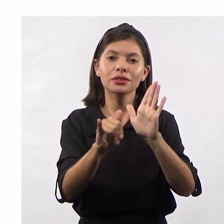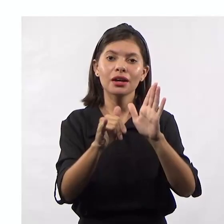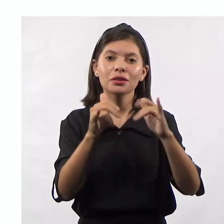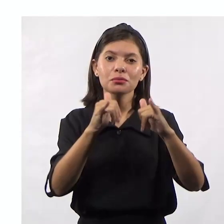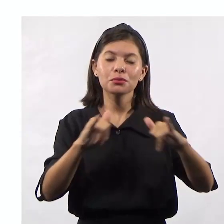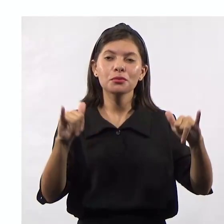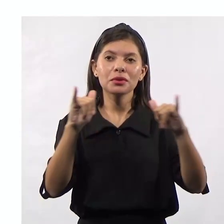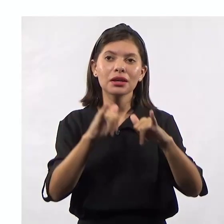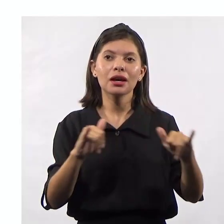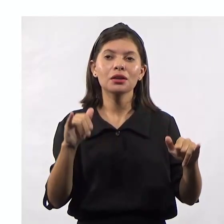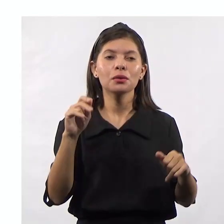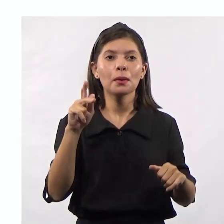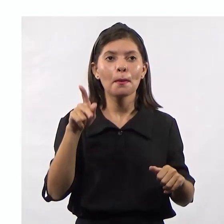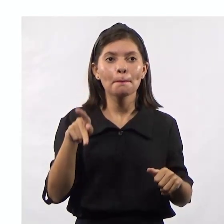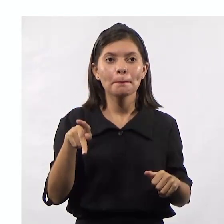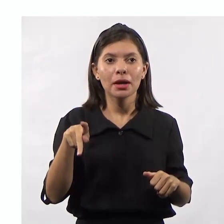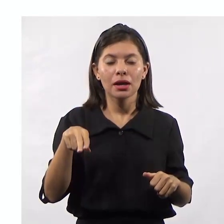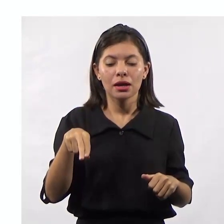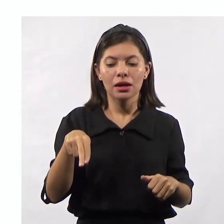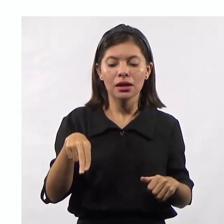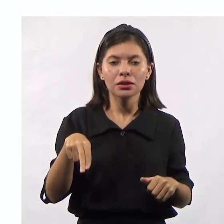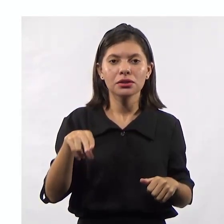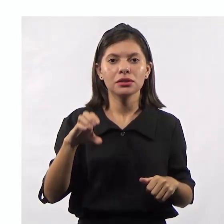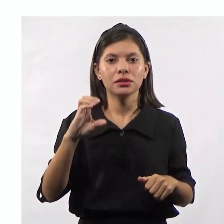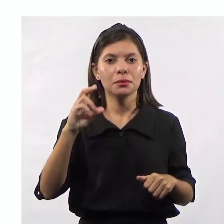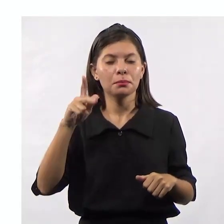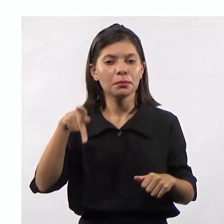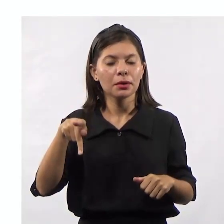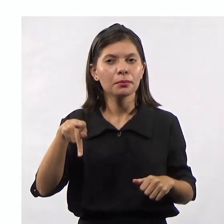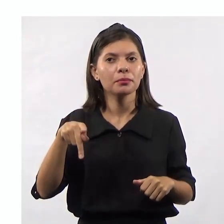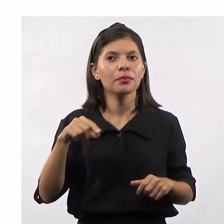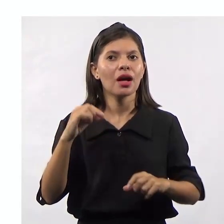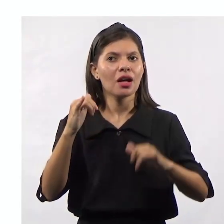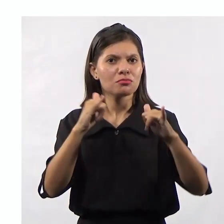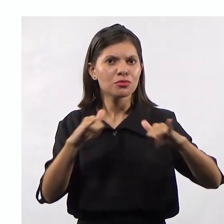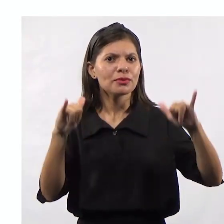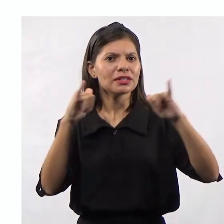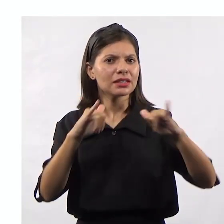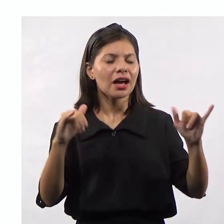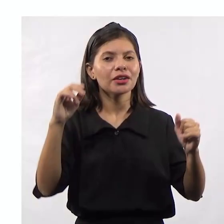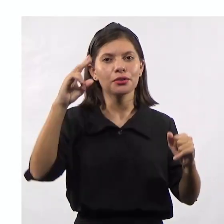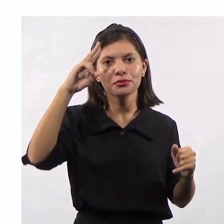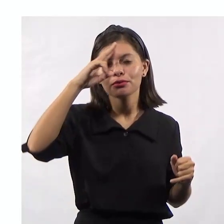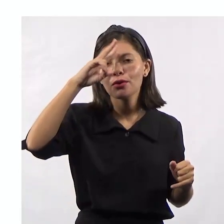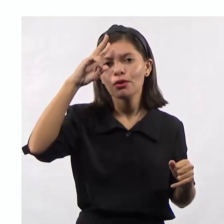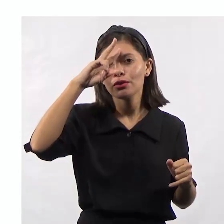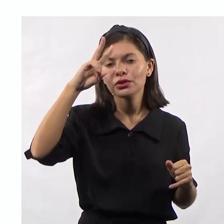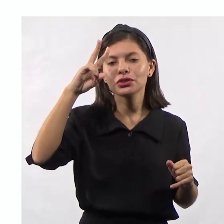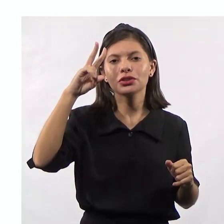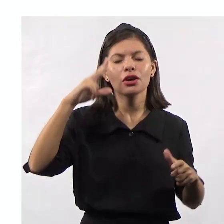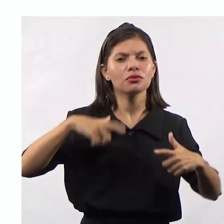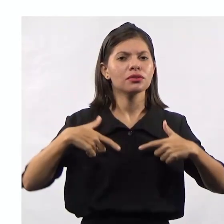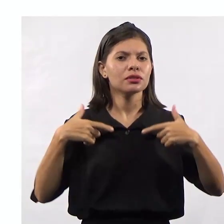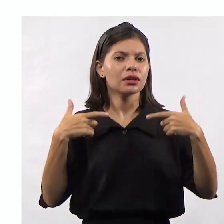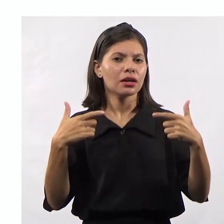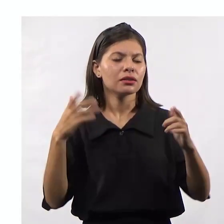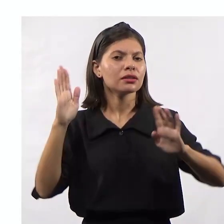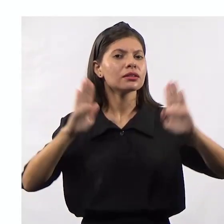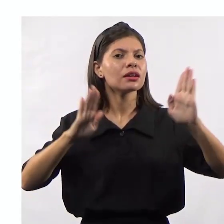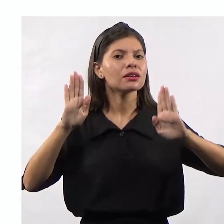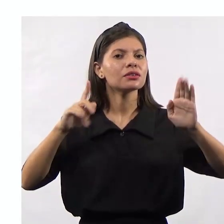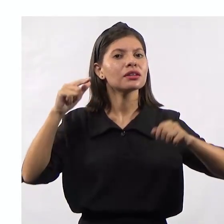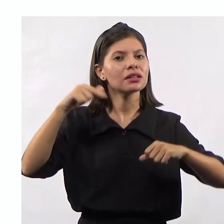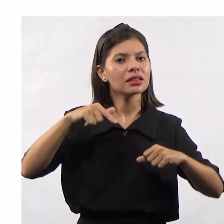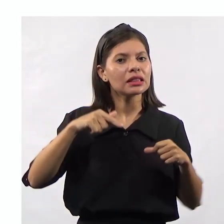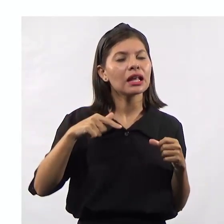teor, no PNCP. A publicidade, então, vem muito forte, tá? Os atos da licitação têm que estar nesse